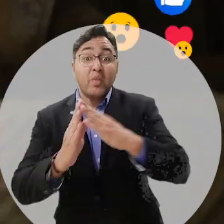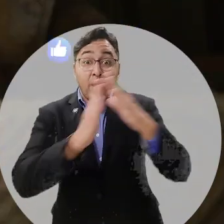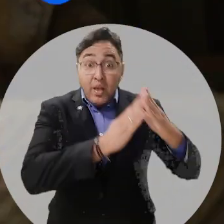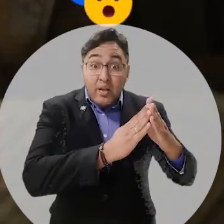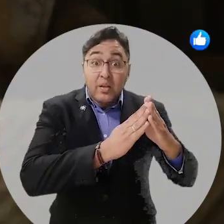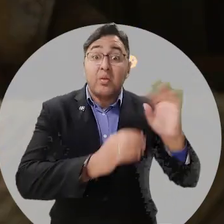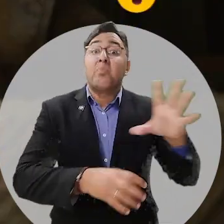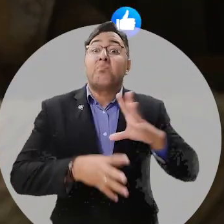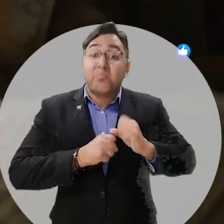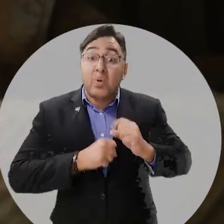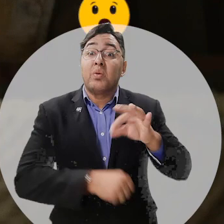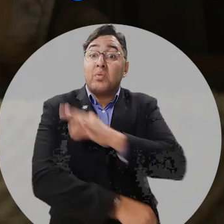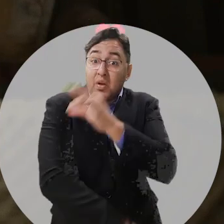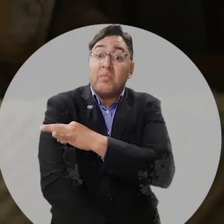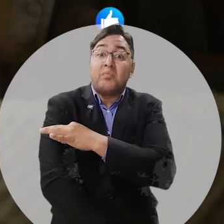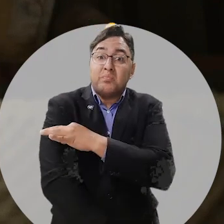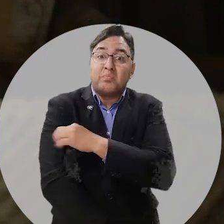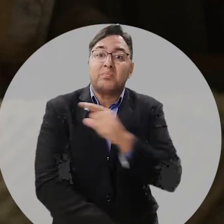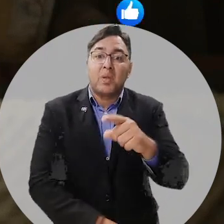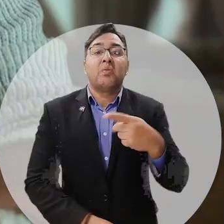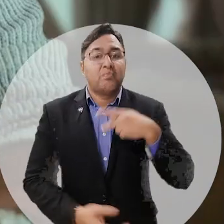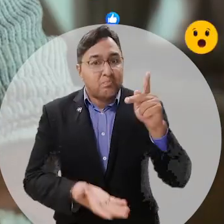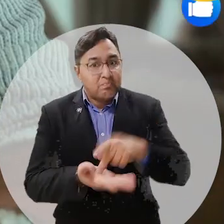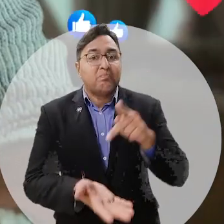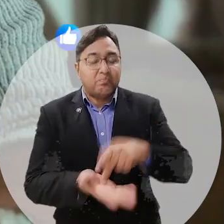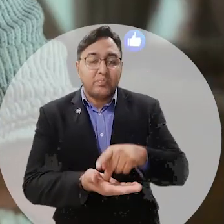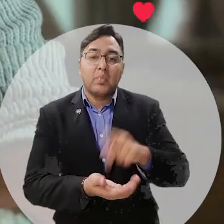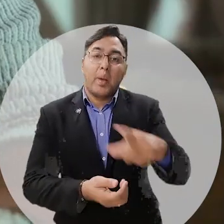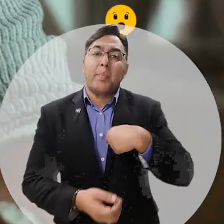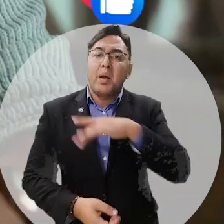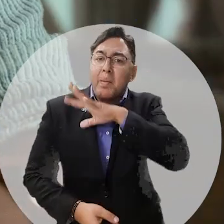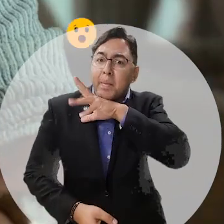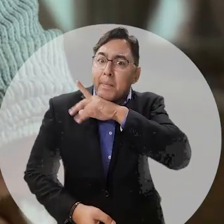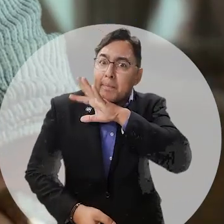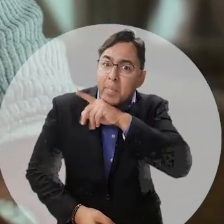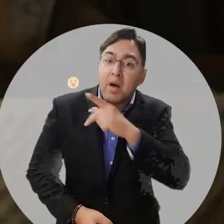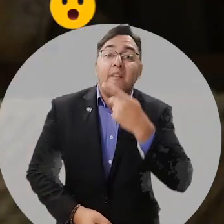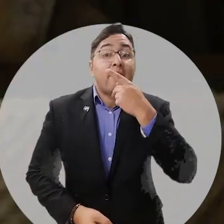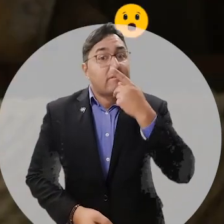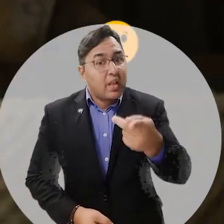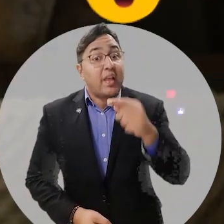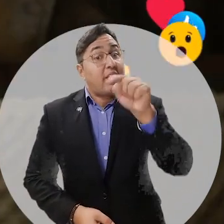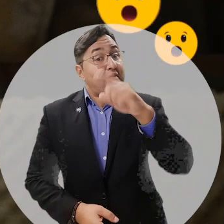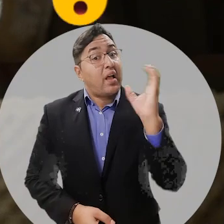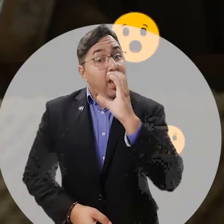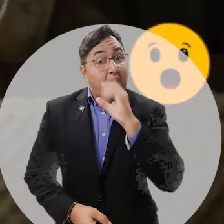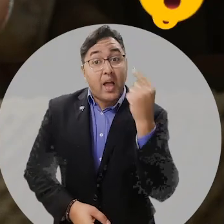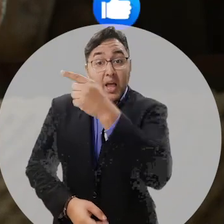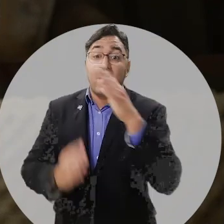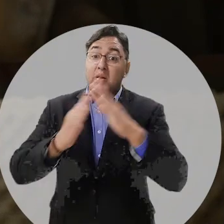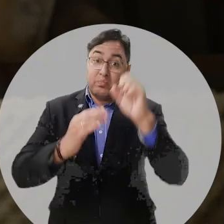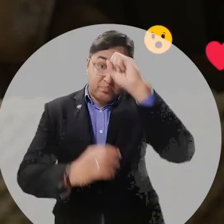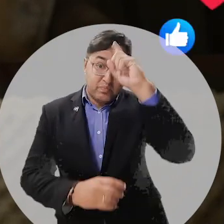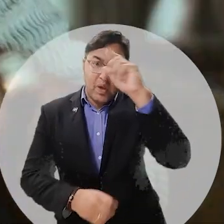filho da tia Jacira aqui da rua pegou dengue, né, vó? É, pegou mesmo, Juninho. E ficou mal. Eu disse pra correr com o